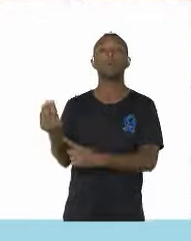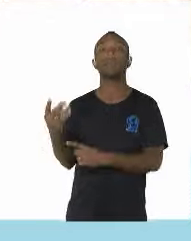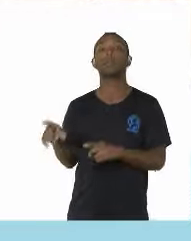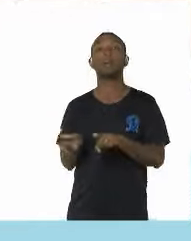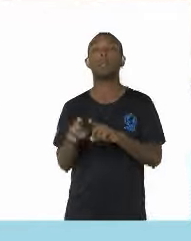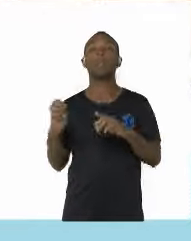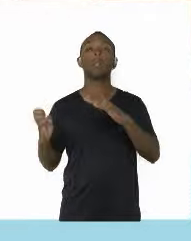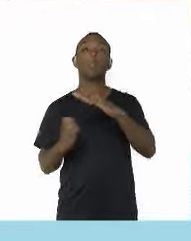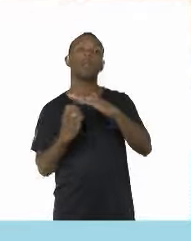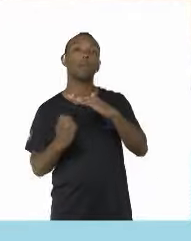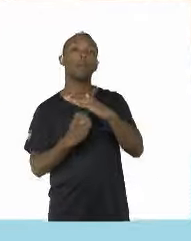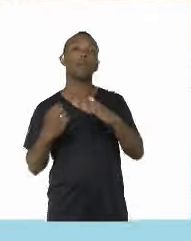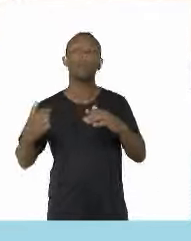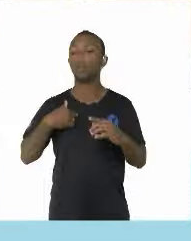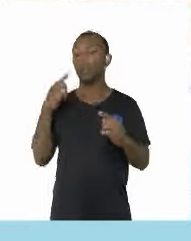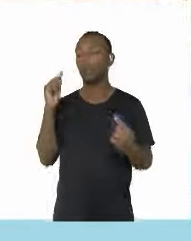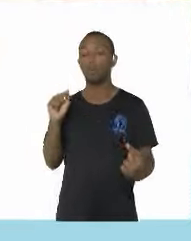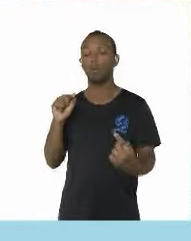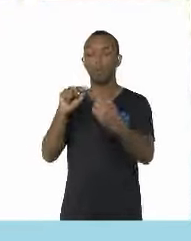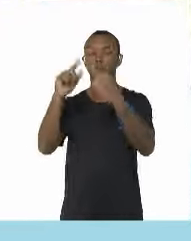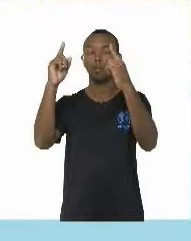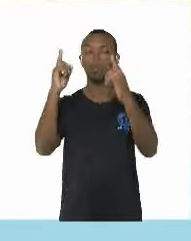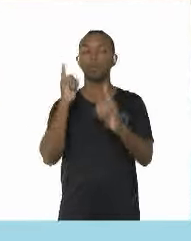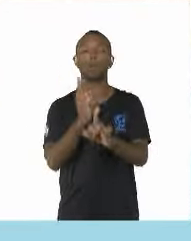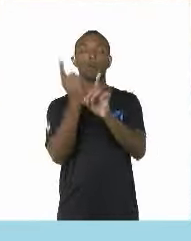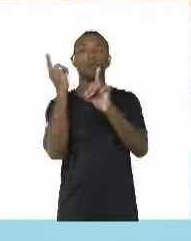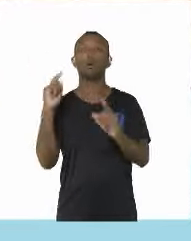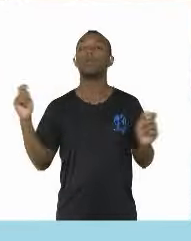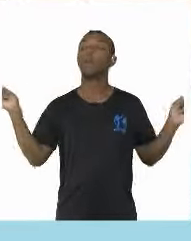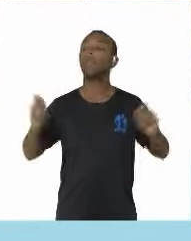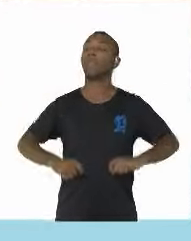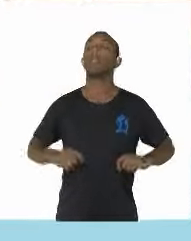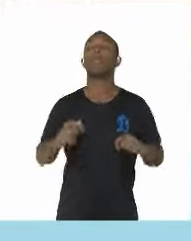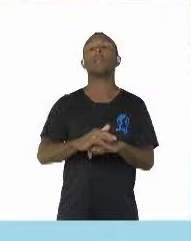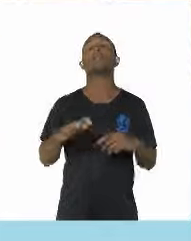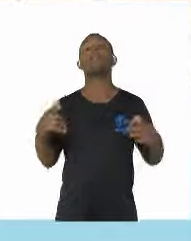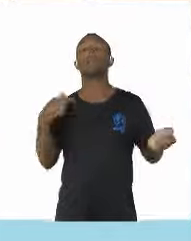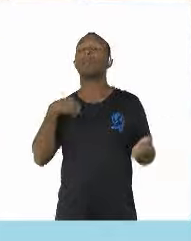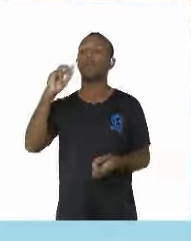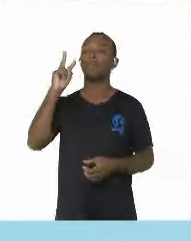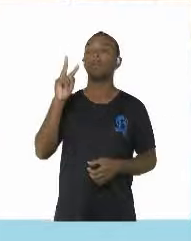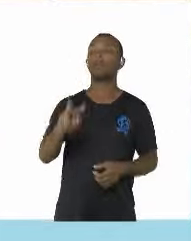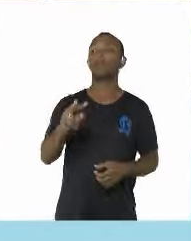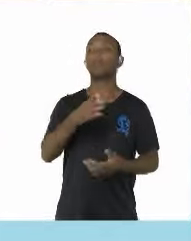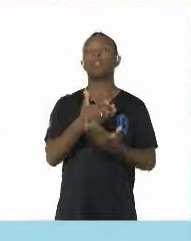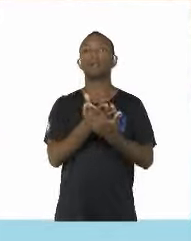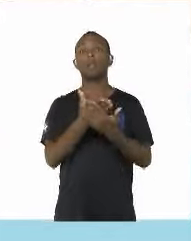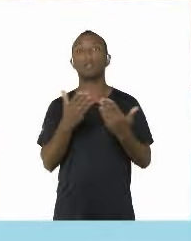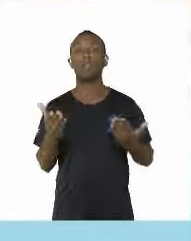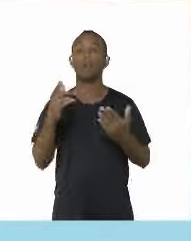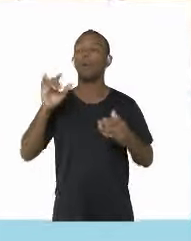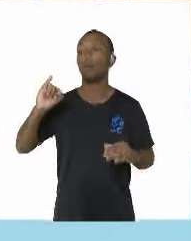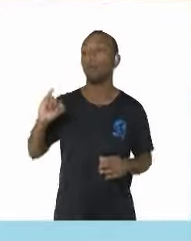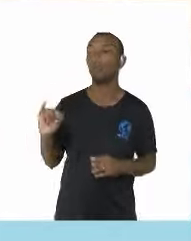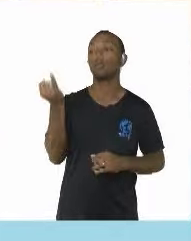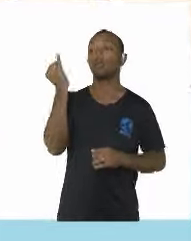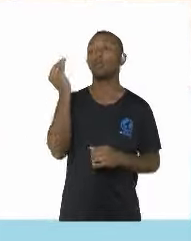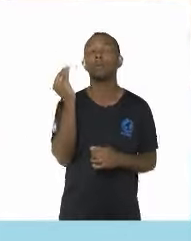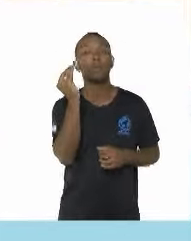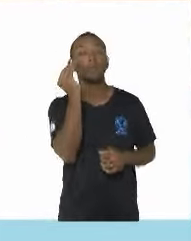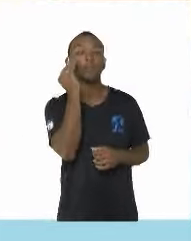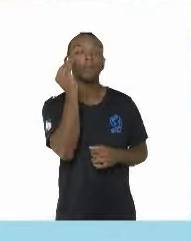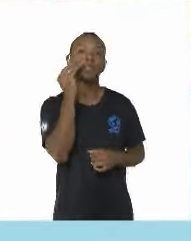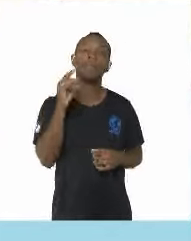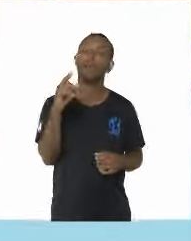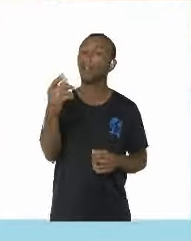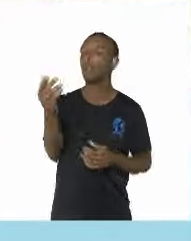as empresas que eu queria atingir para vender os meus produtos, né? Então, eu vi ali uma oportunidade de falar com